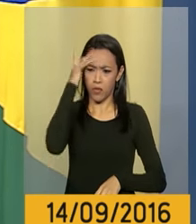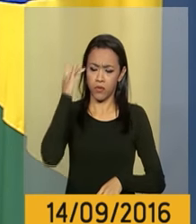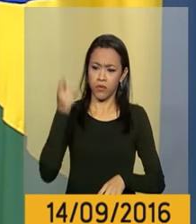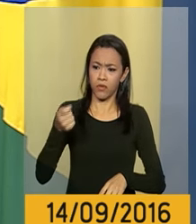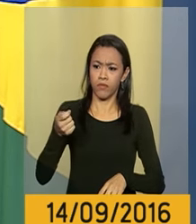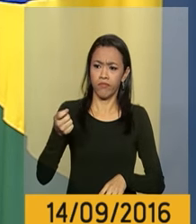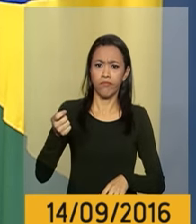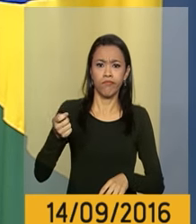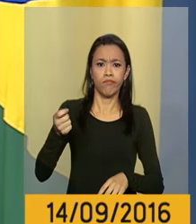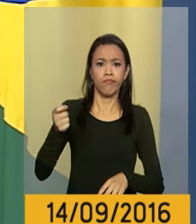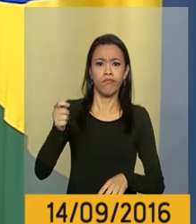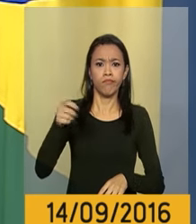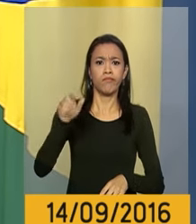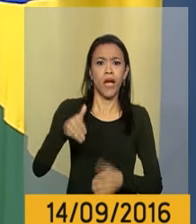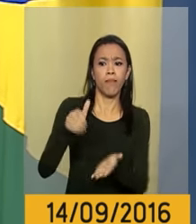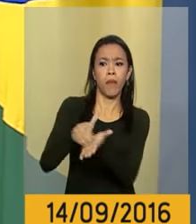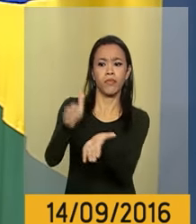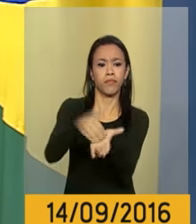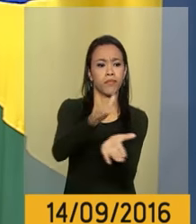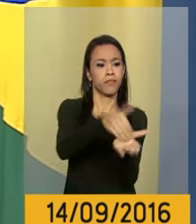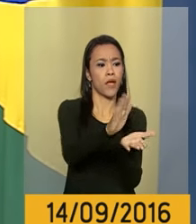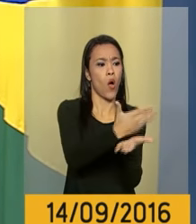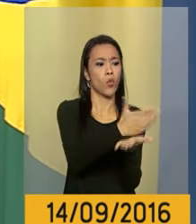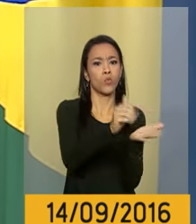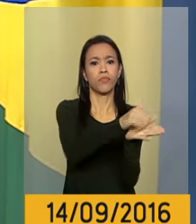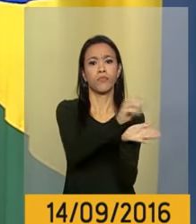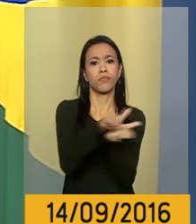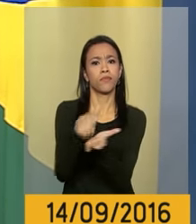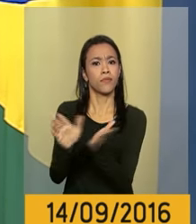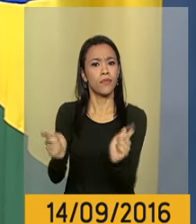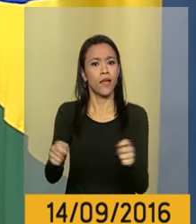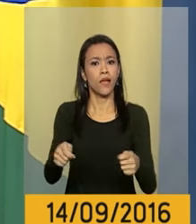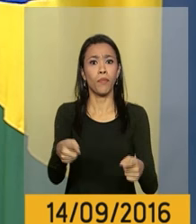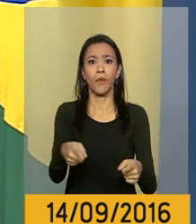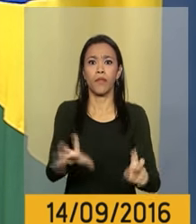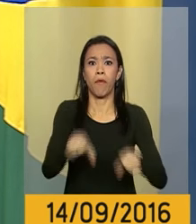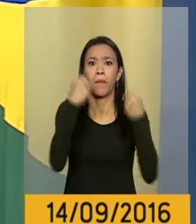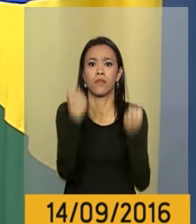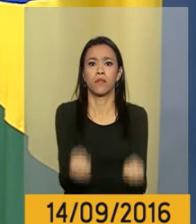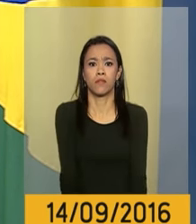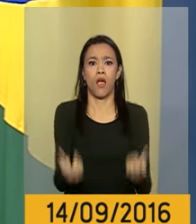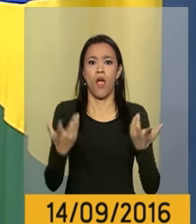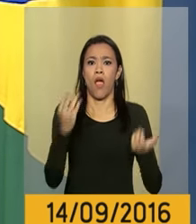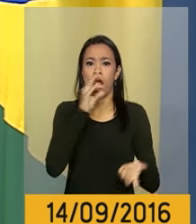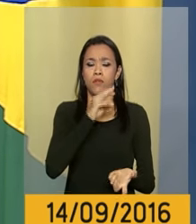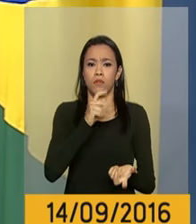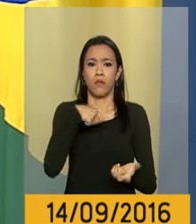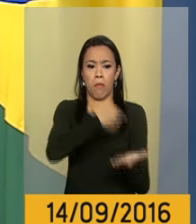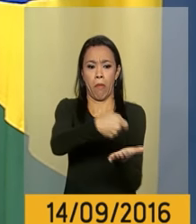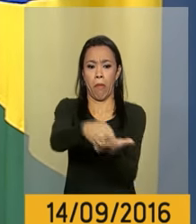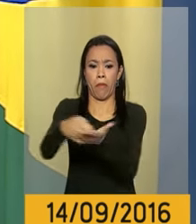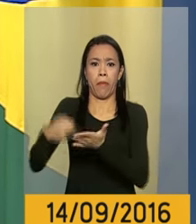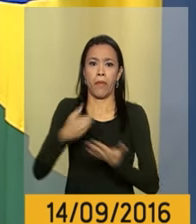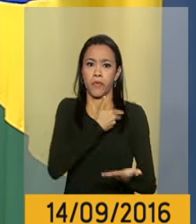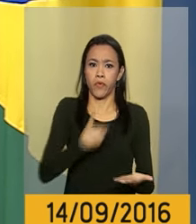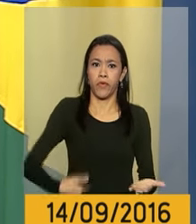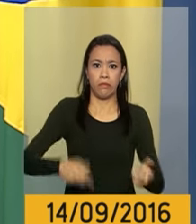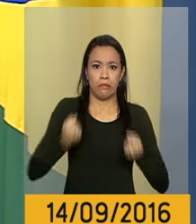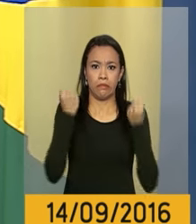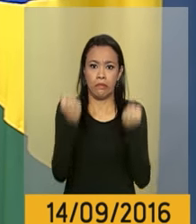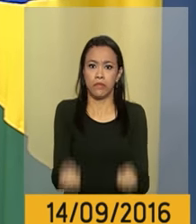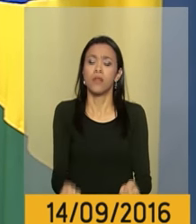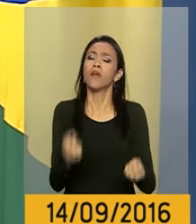dispensáveis, que oneravam enormemente a administração pública, e algo que está sendo feito em todos